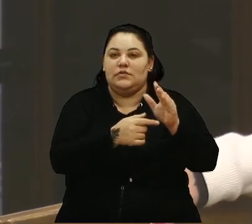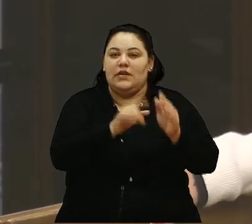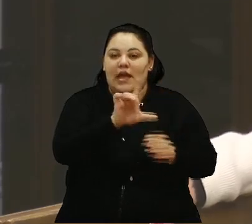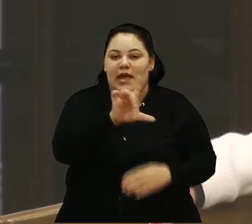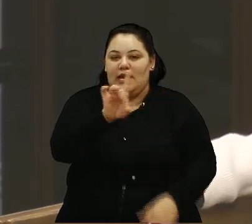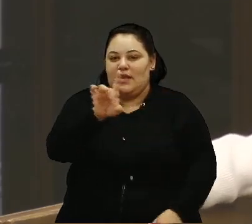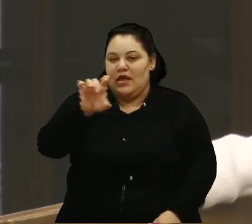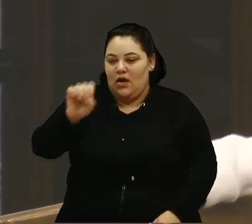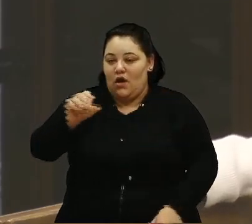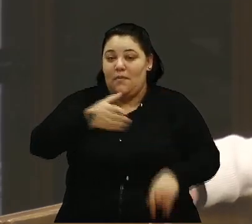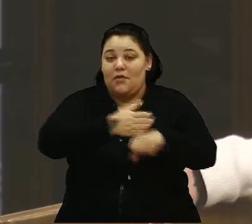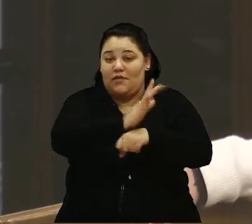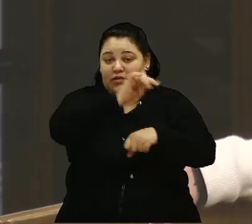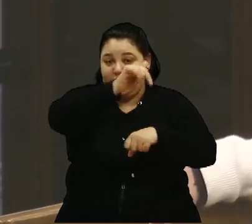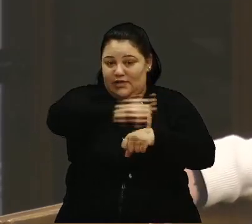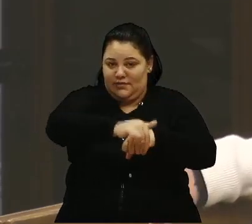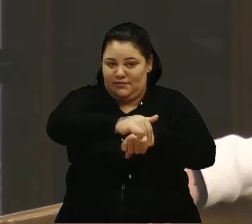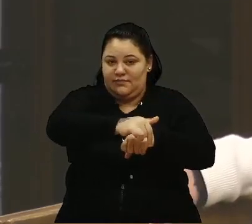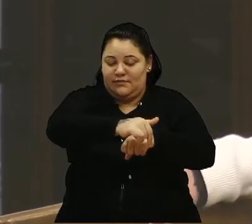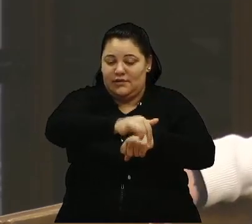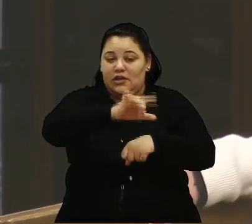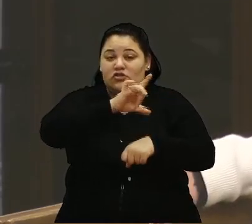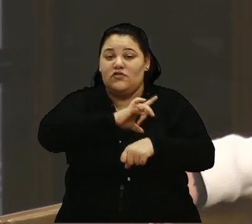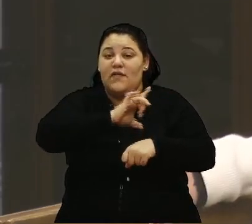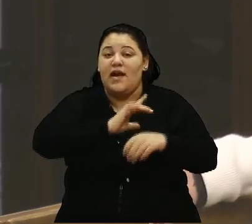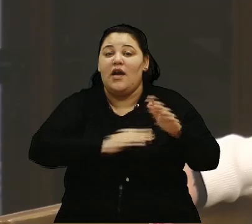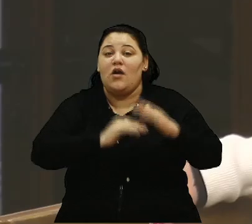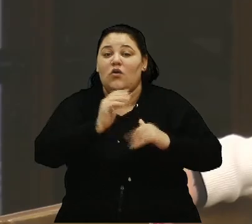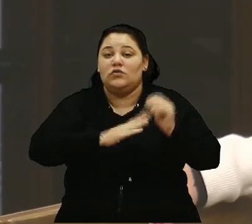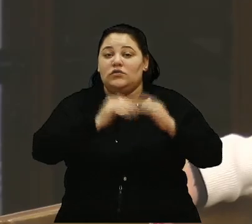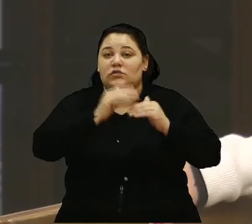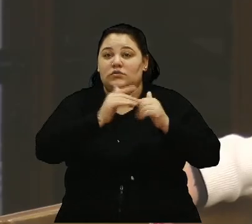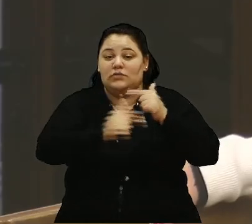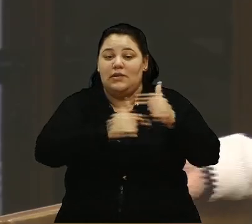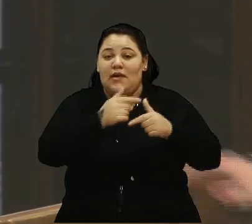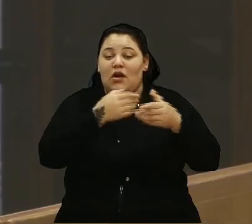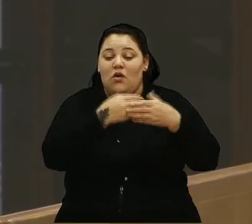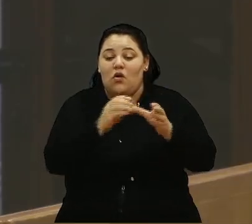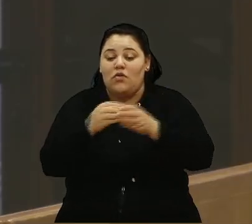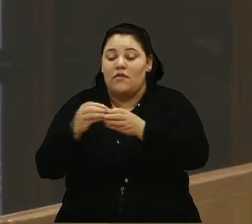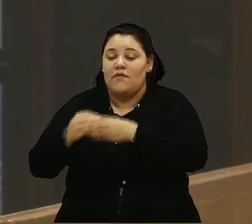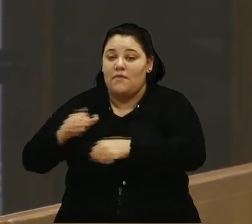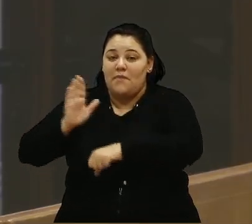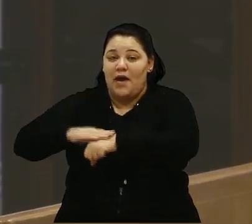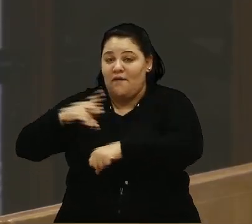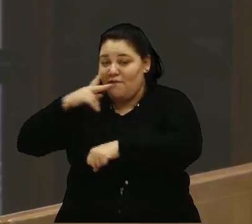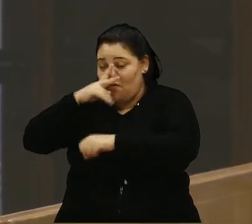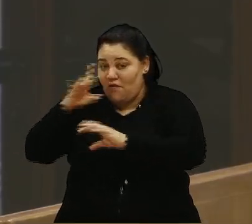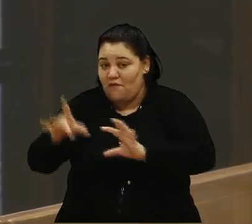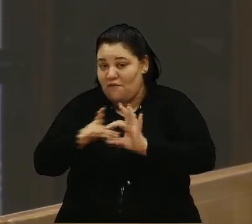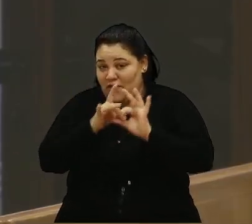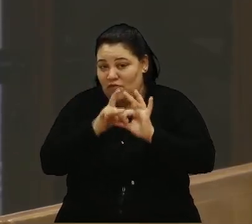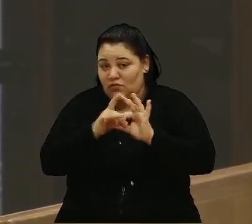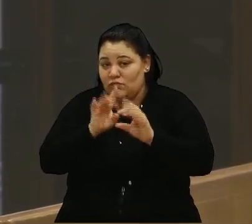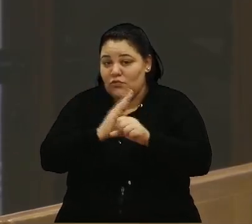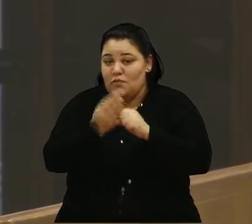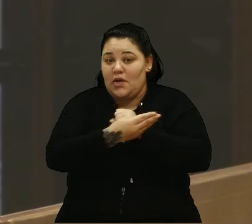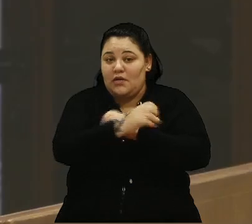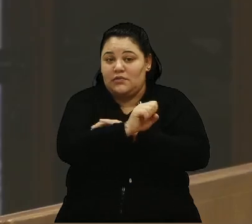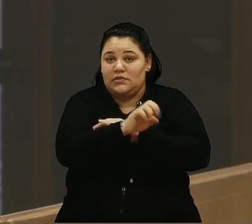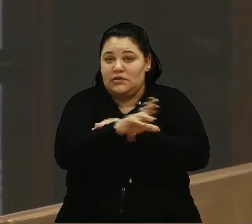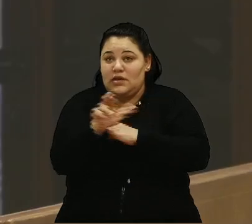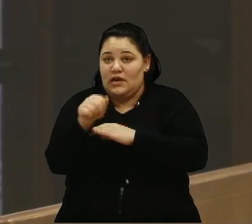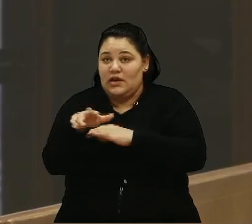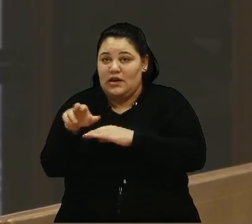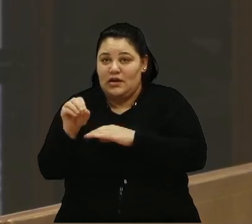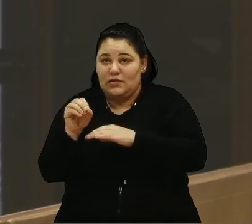aprovada nesta casa, para que a gente tivesse a construção de um serviço de convivência e fortalecimento de vínculos no bairro Serrano. E ontem